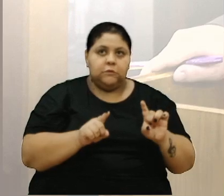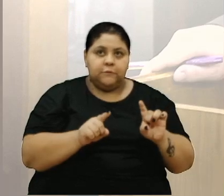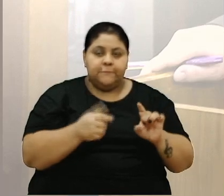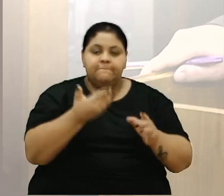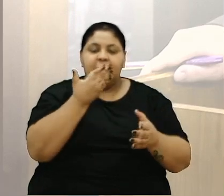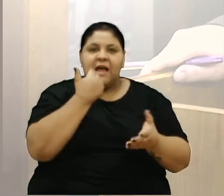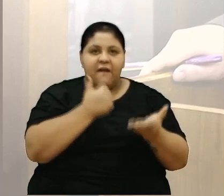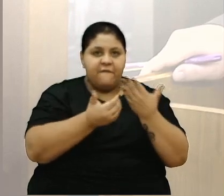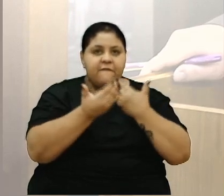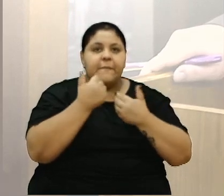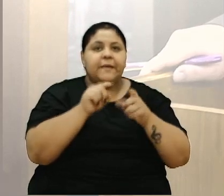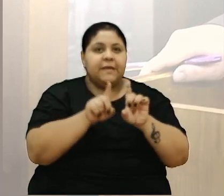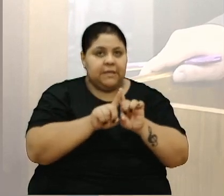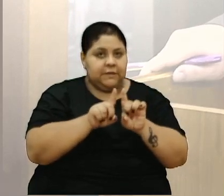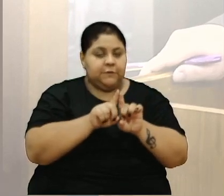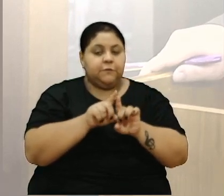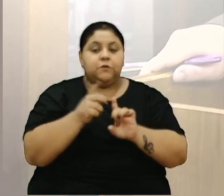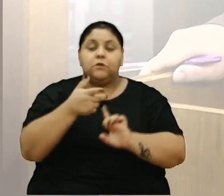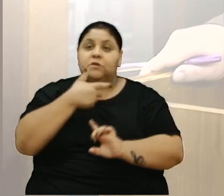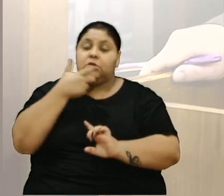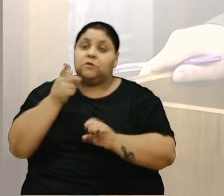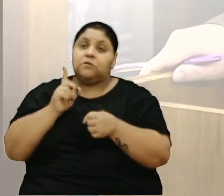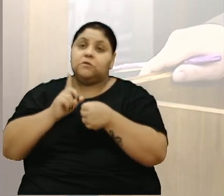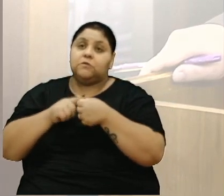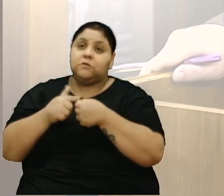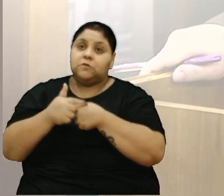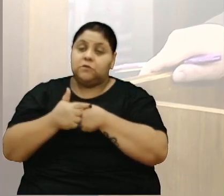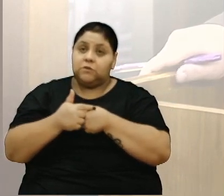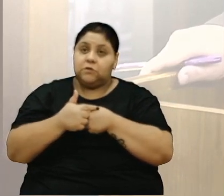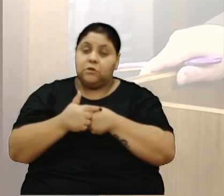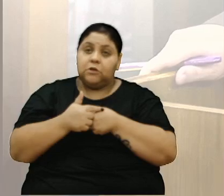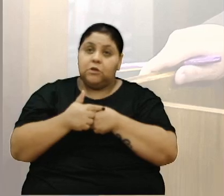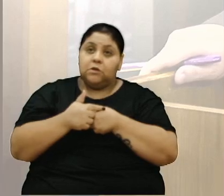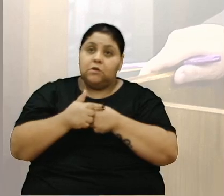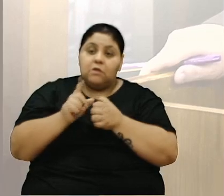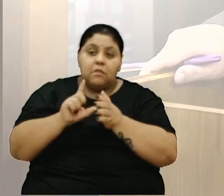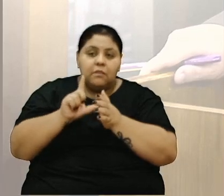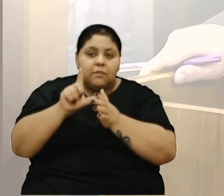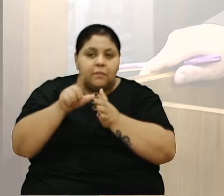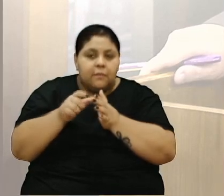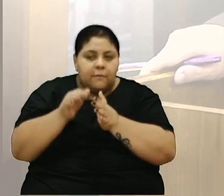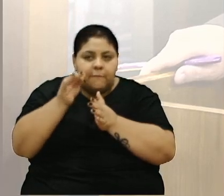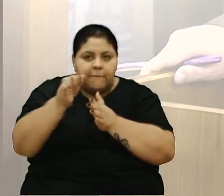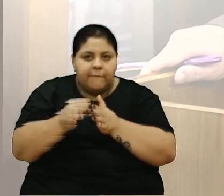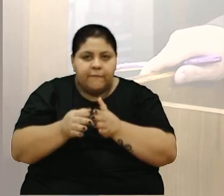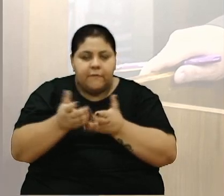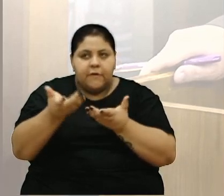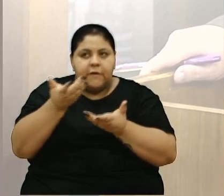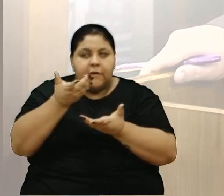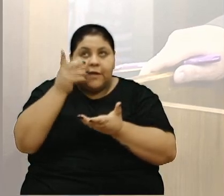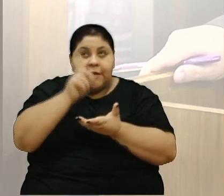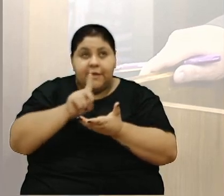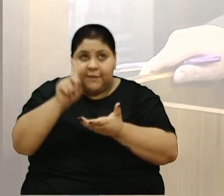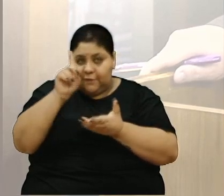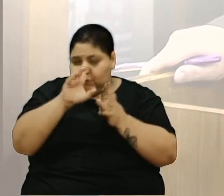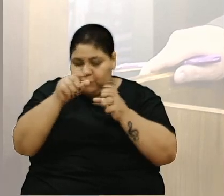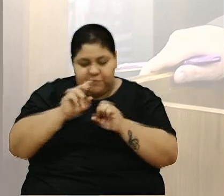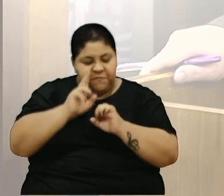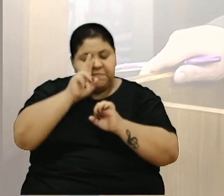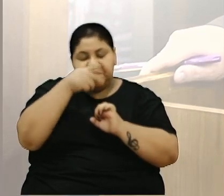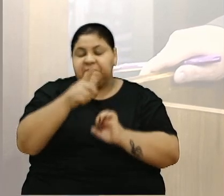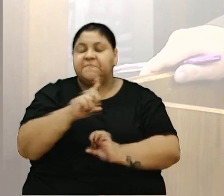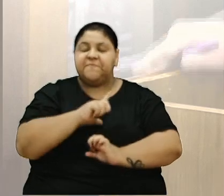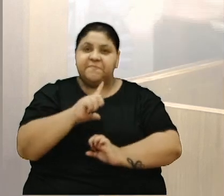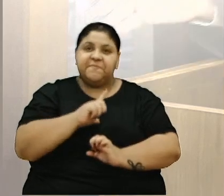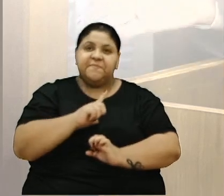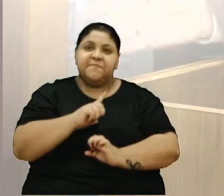famílias. Estamos falando de uma cidade que em breve, queira Deus e queira todas as forças, teremos, vereador